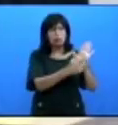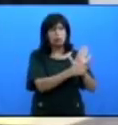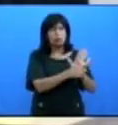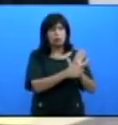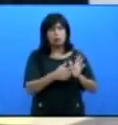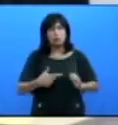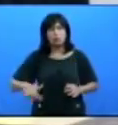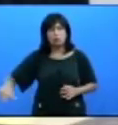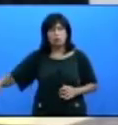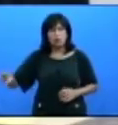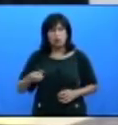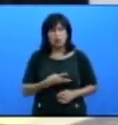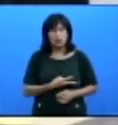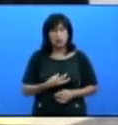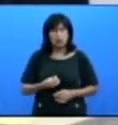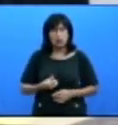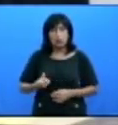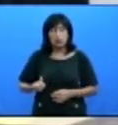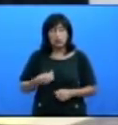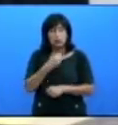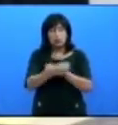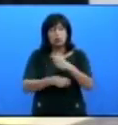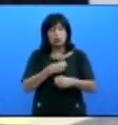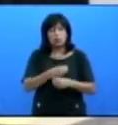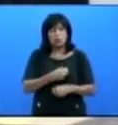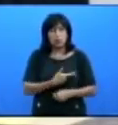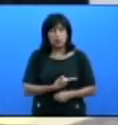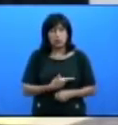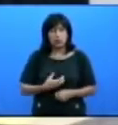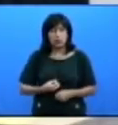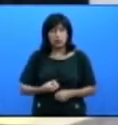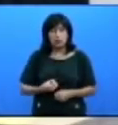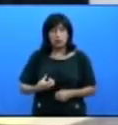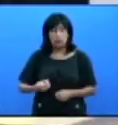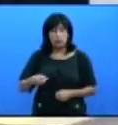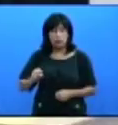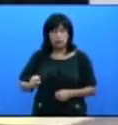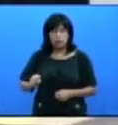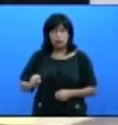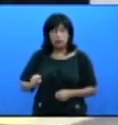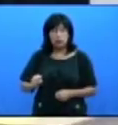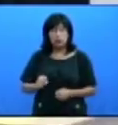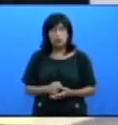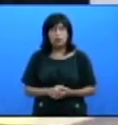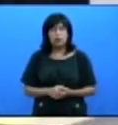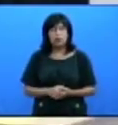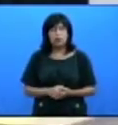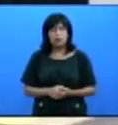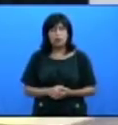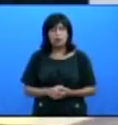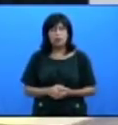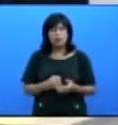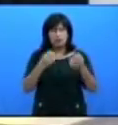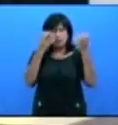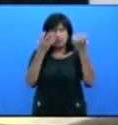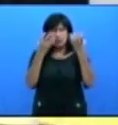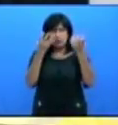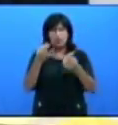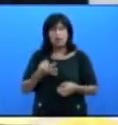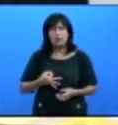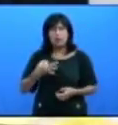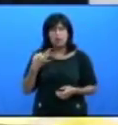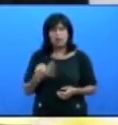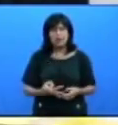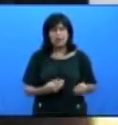306 de 2008, que regulamenta os parágrafos 2º e 3º do artigo 198